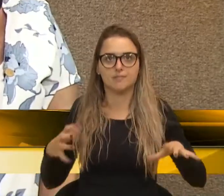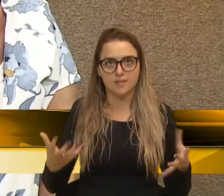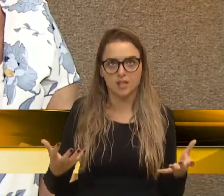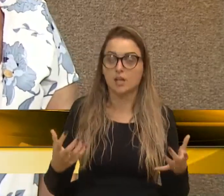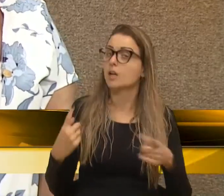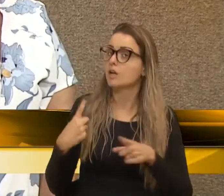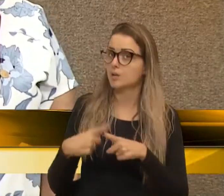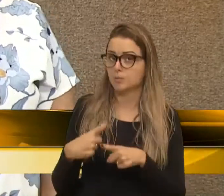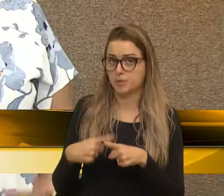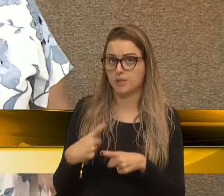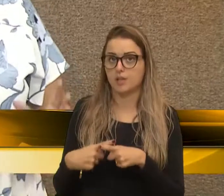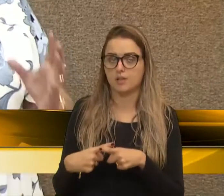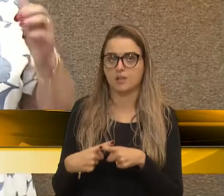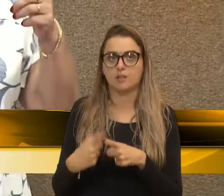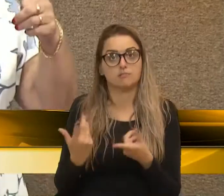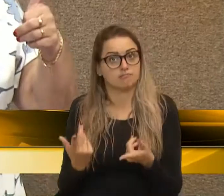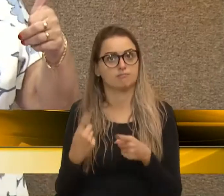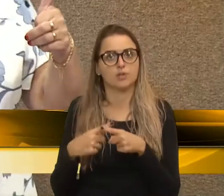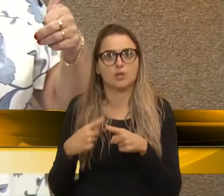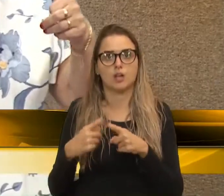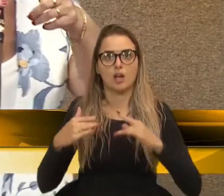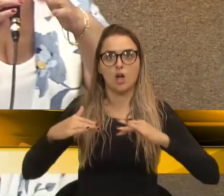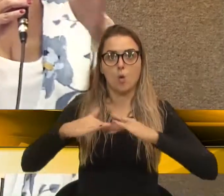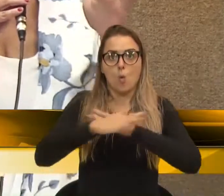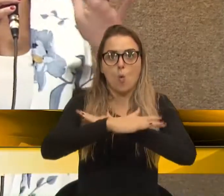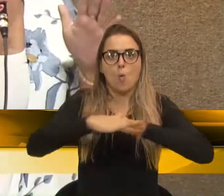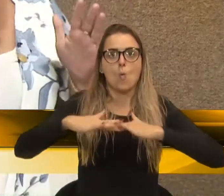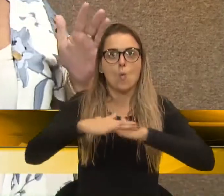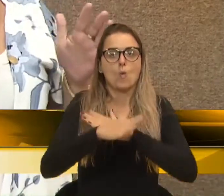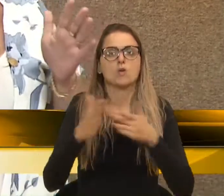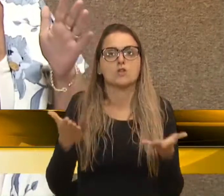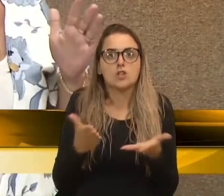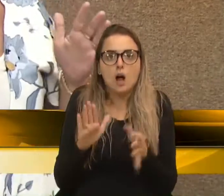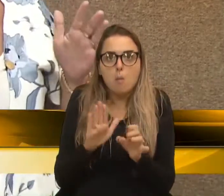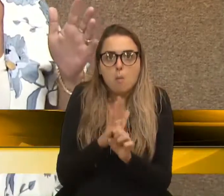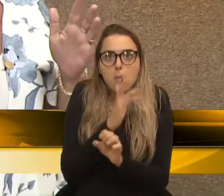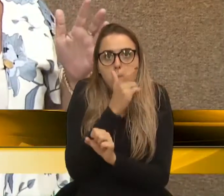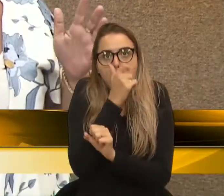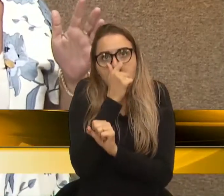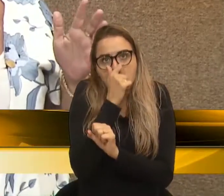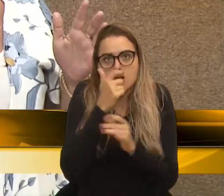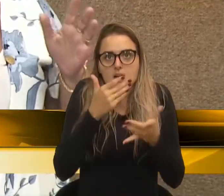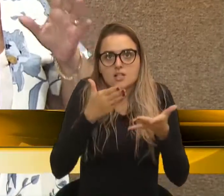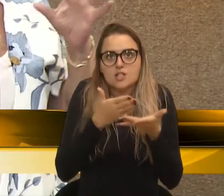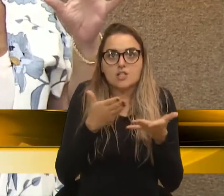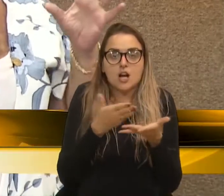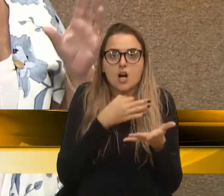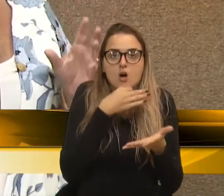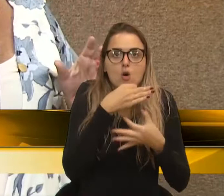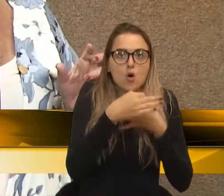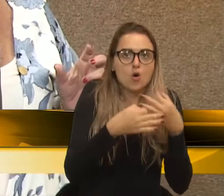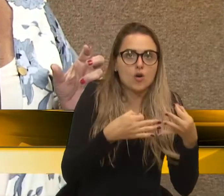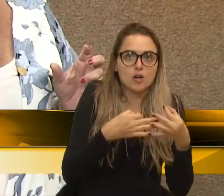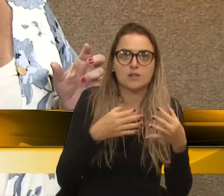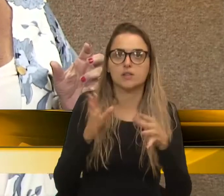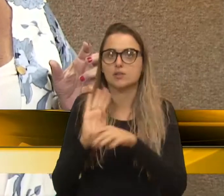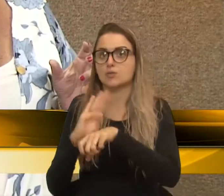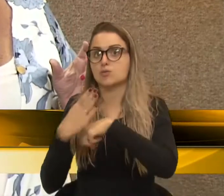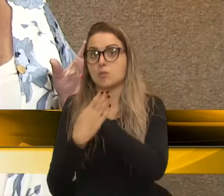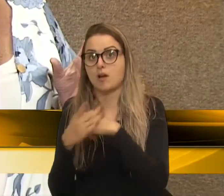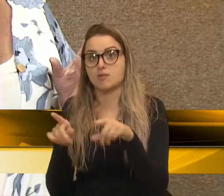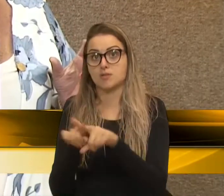Por quê? Porque o trânsito aqui já é infernal. Nos bairros também estão